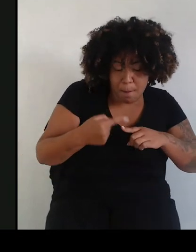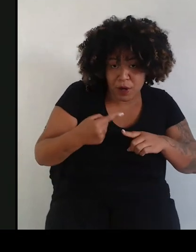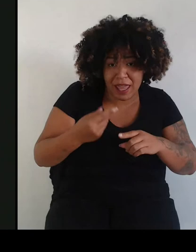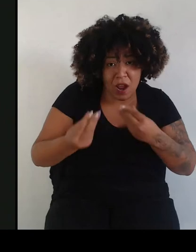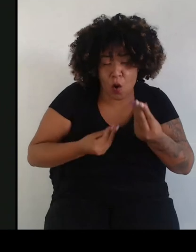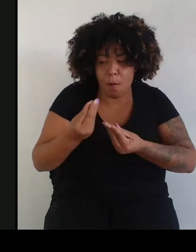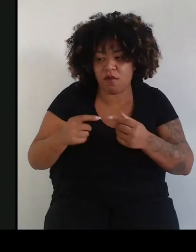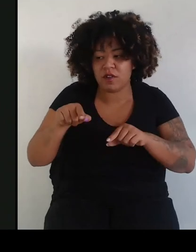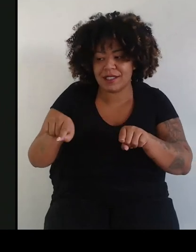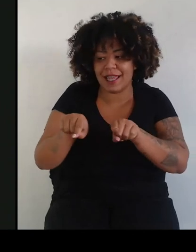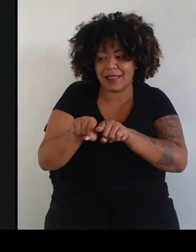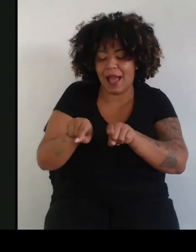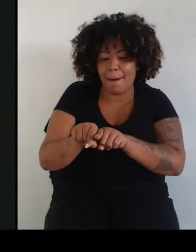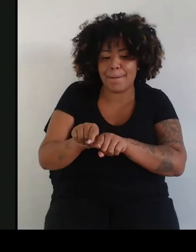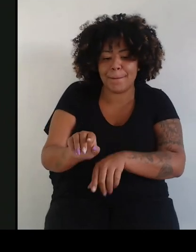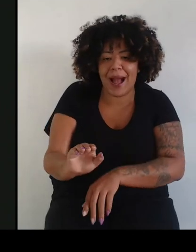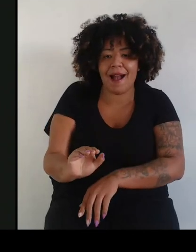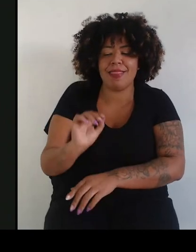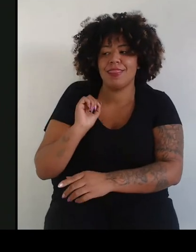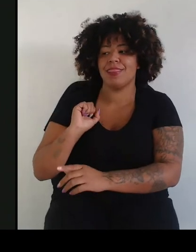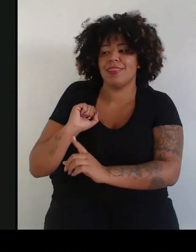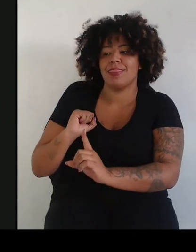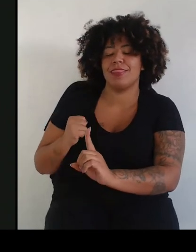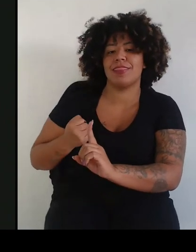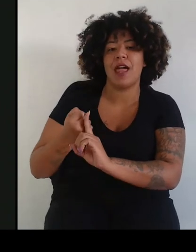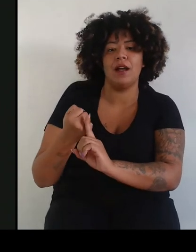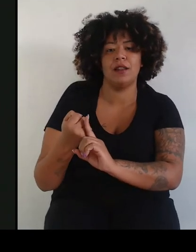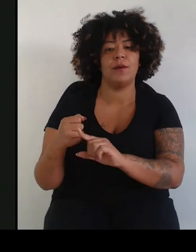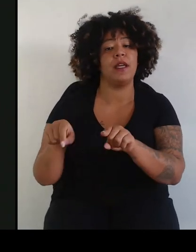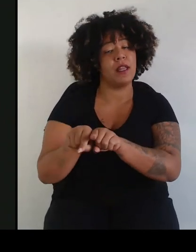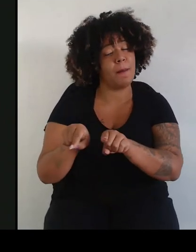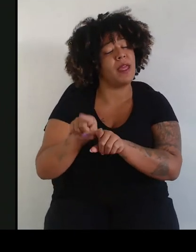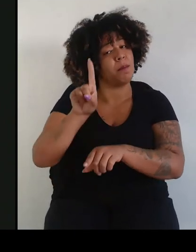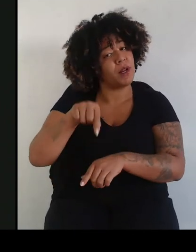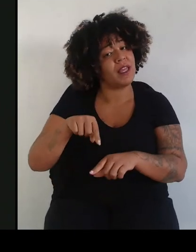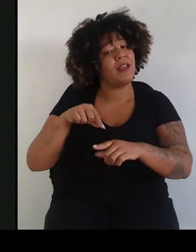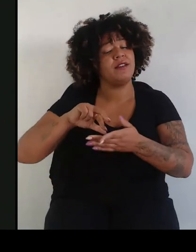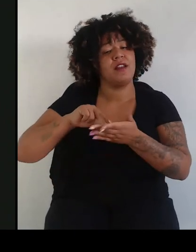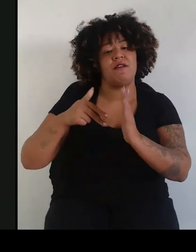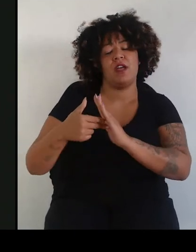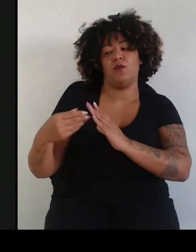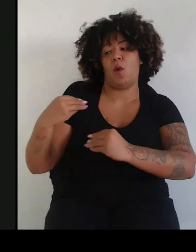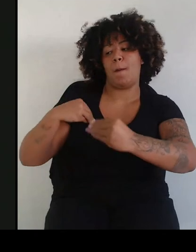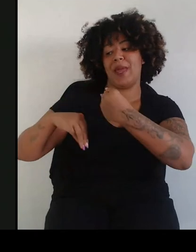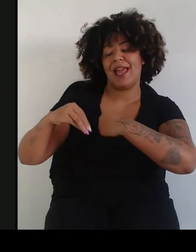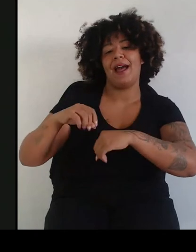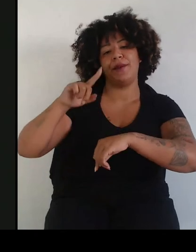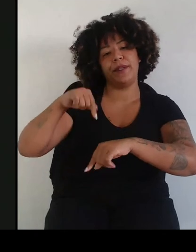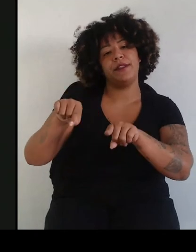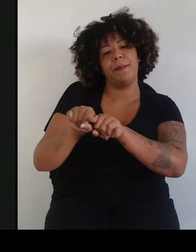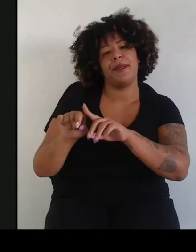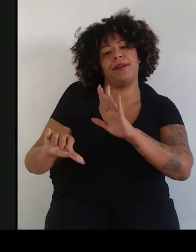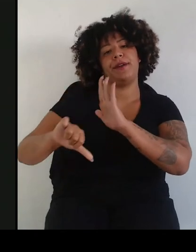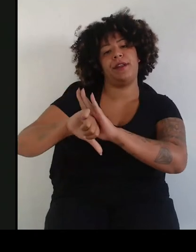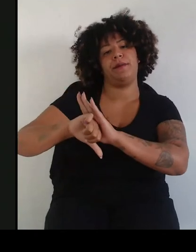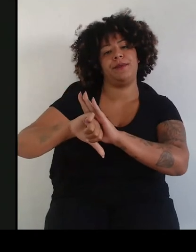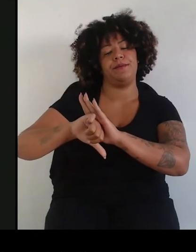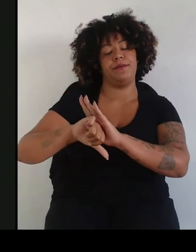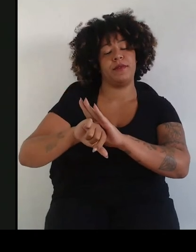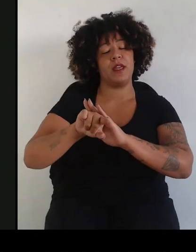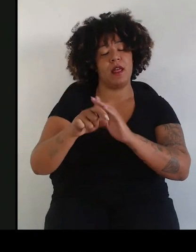portanto ao Crime e ao pecado ele ainda vai dizer que é